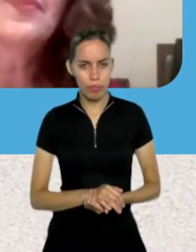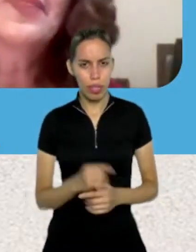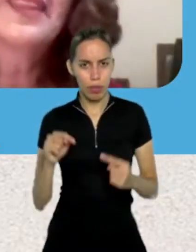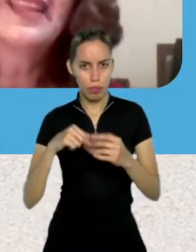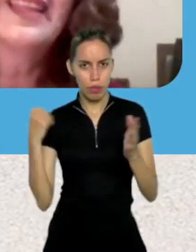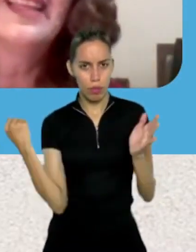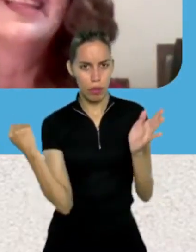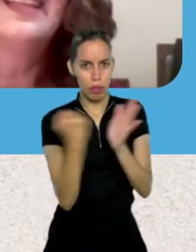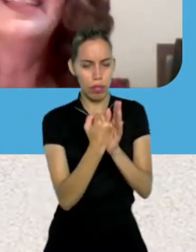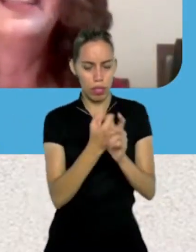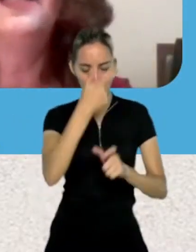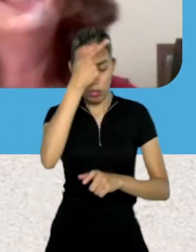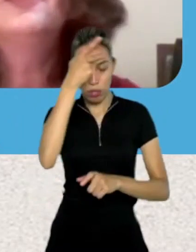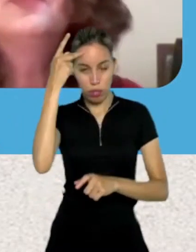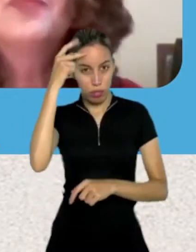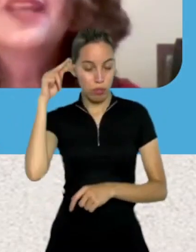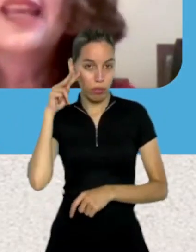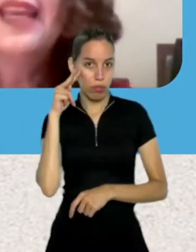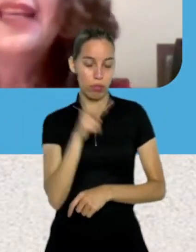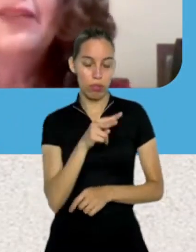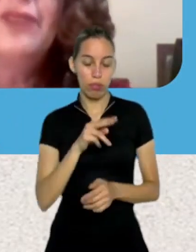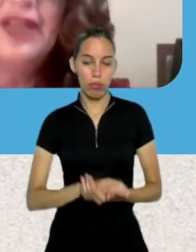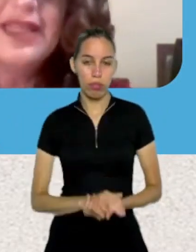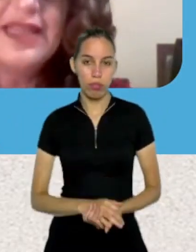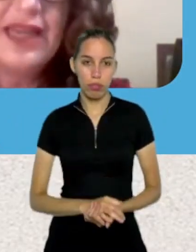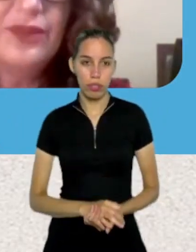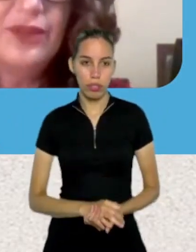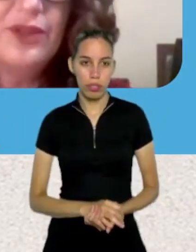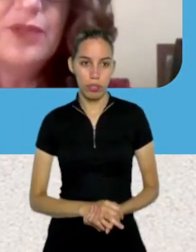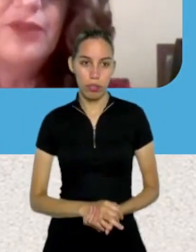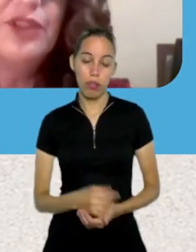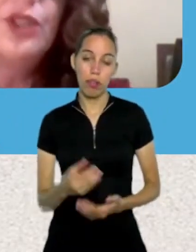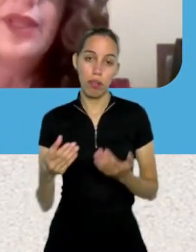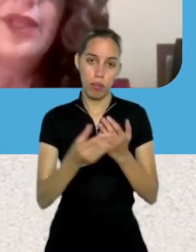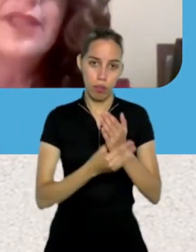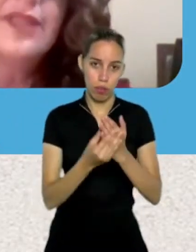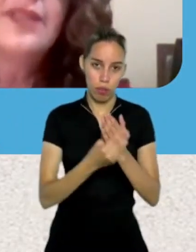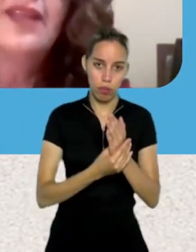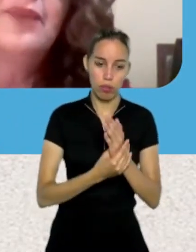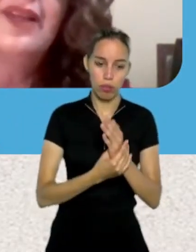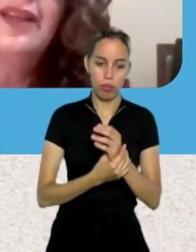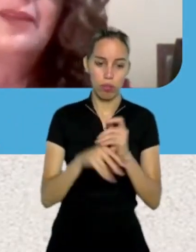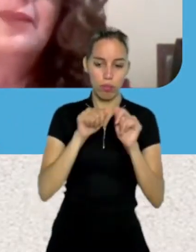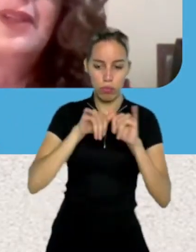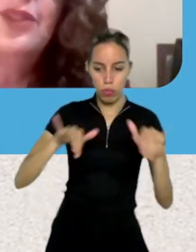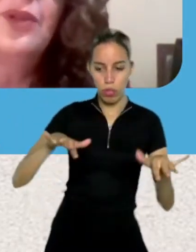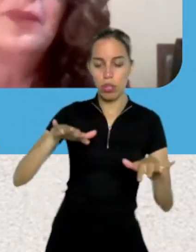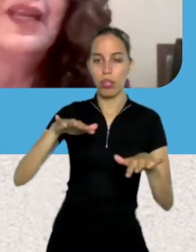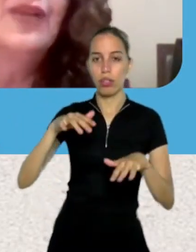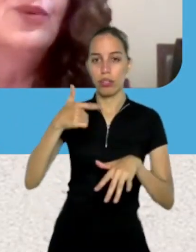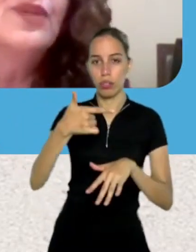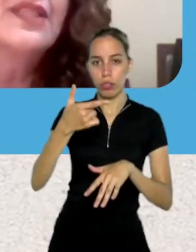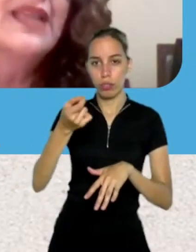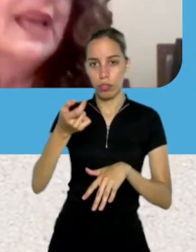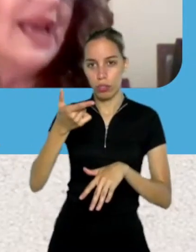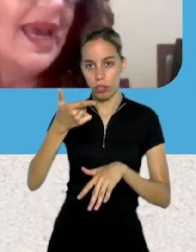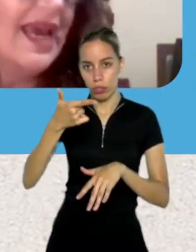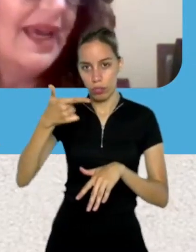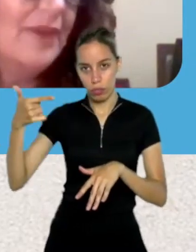pessoas que estão nos vendo. aham. Ele foi lançado em 2022, né, pela editora